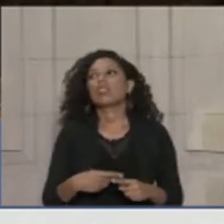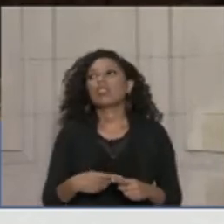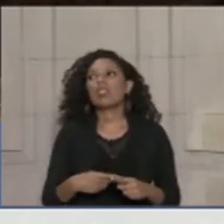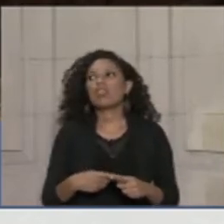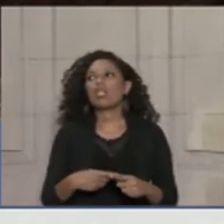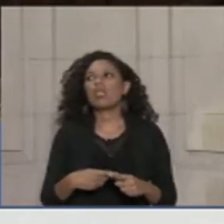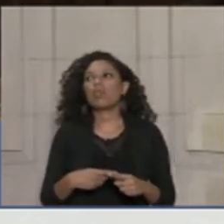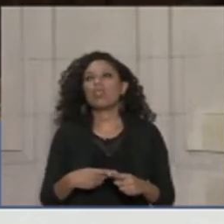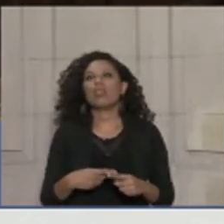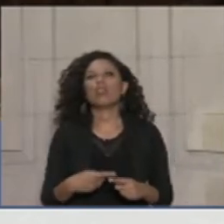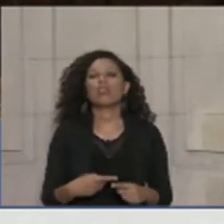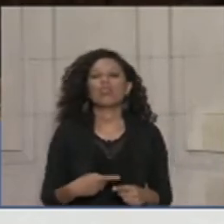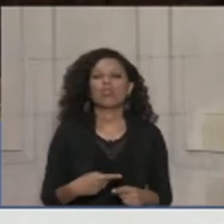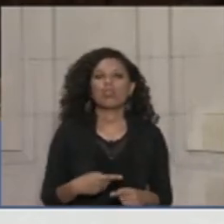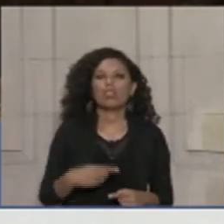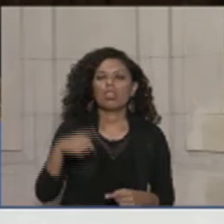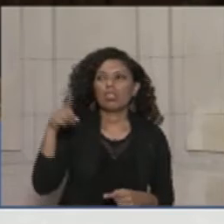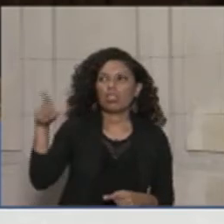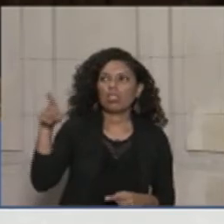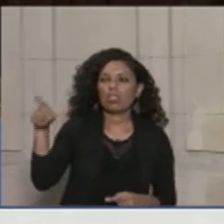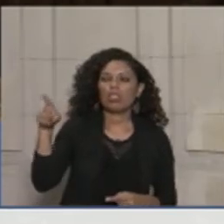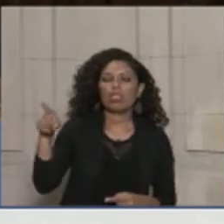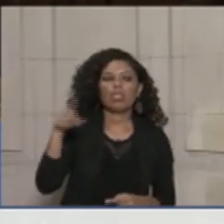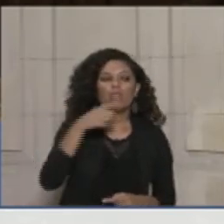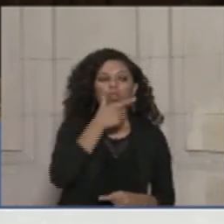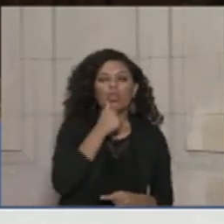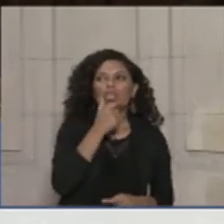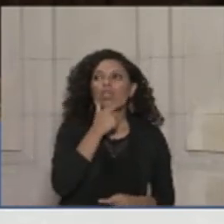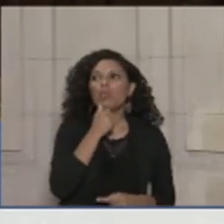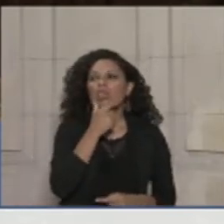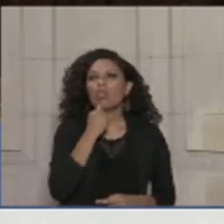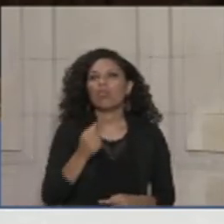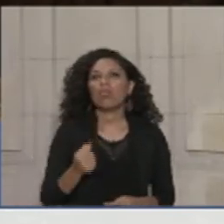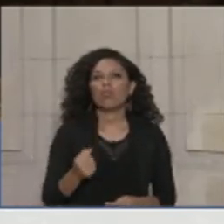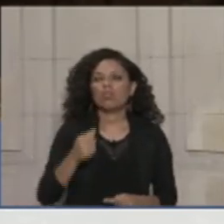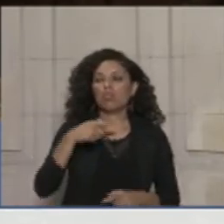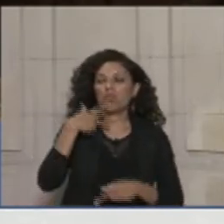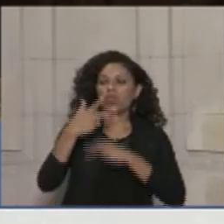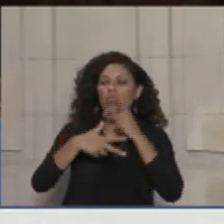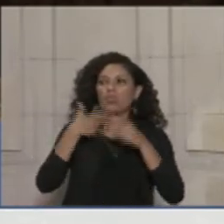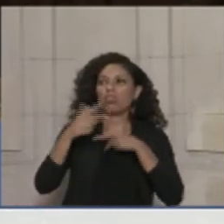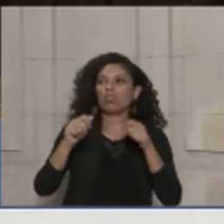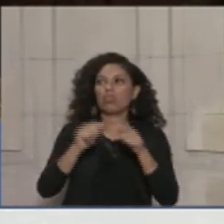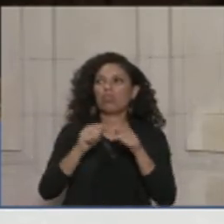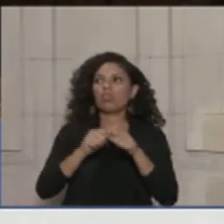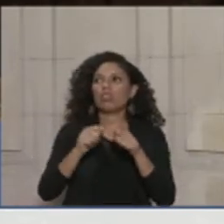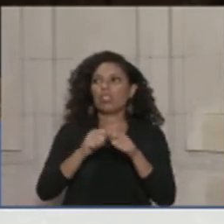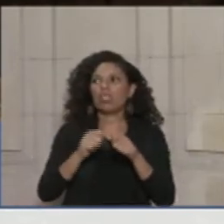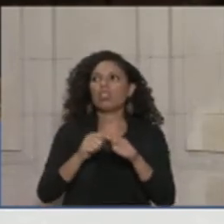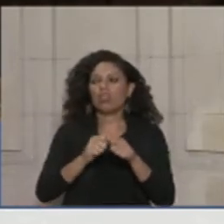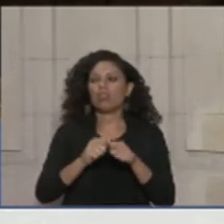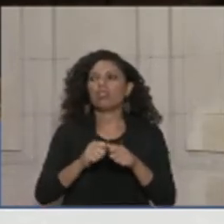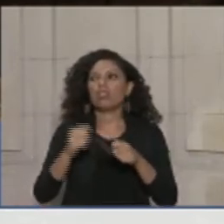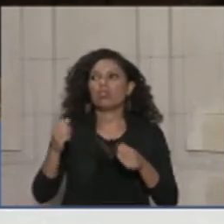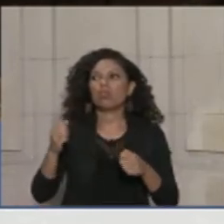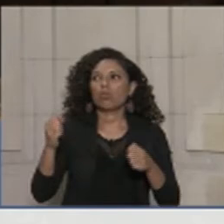esse homem que disse que ia fazer a nova política no município de Macaé.